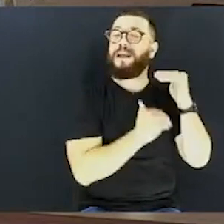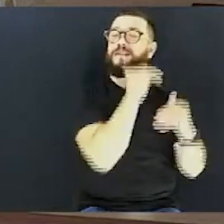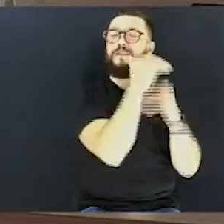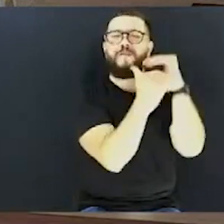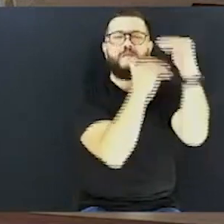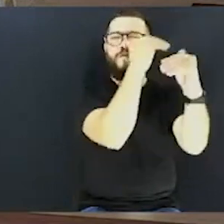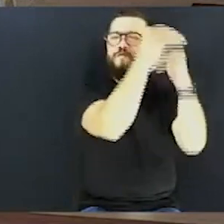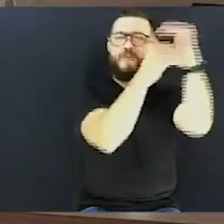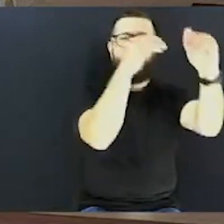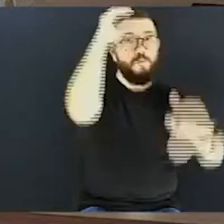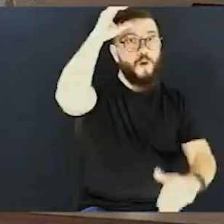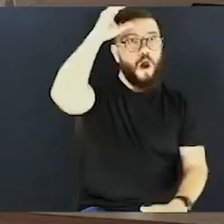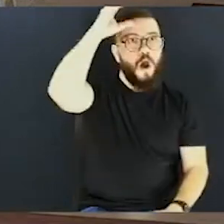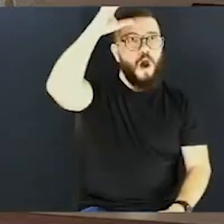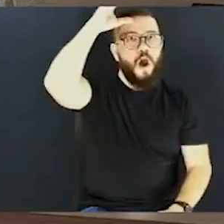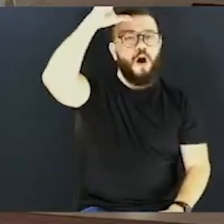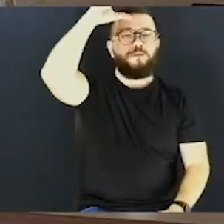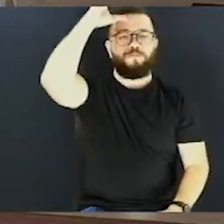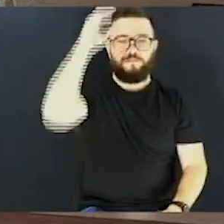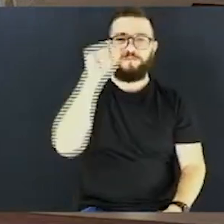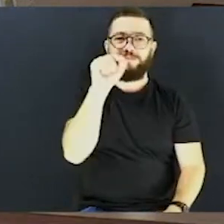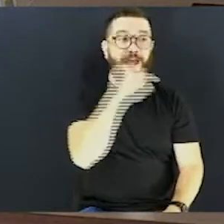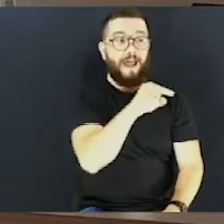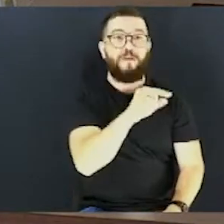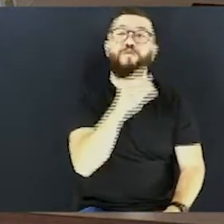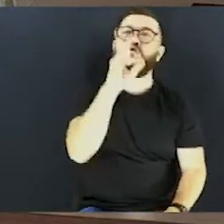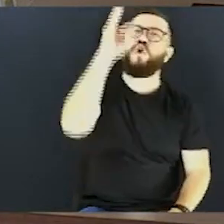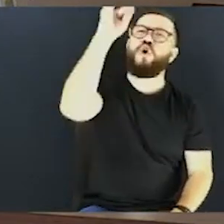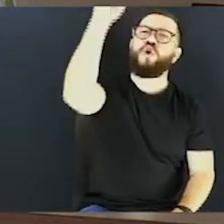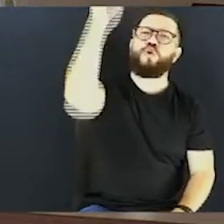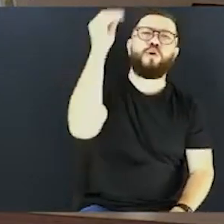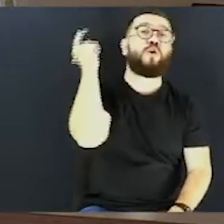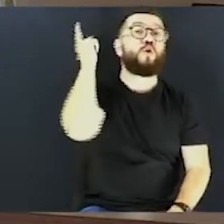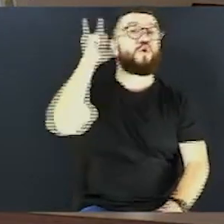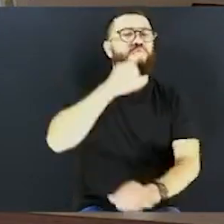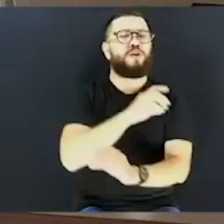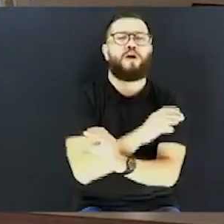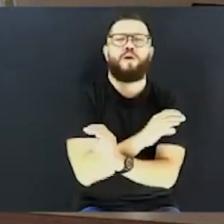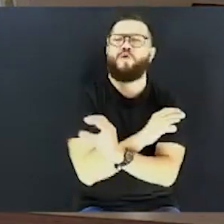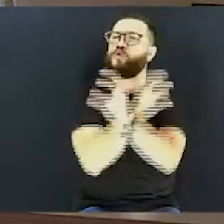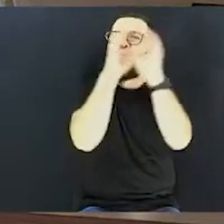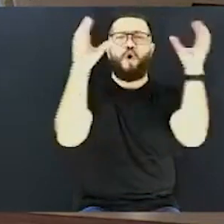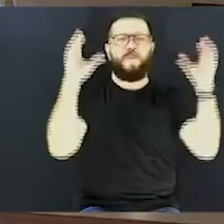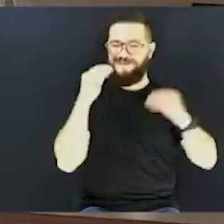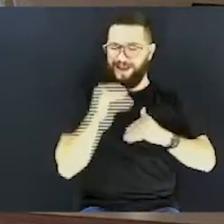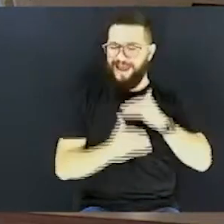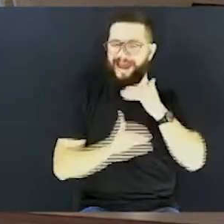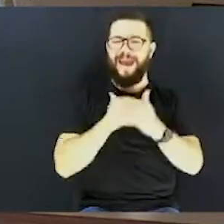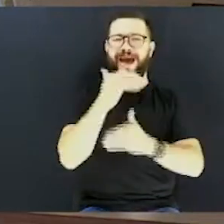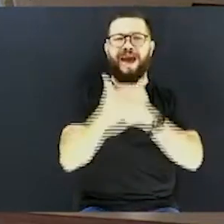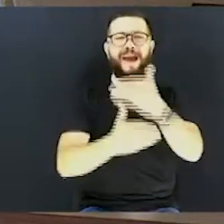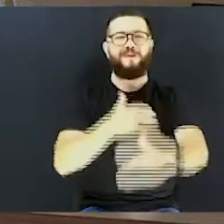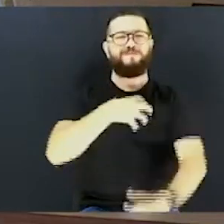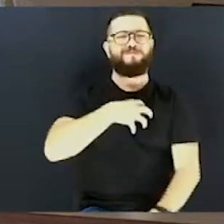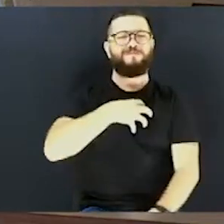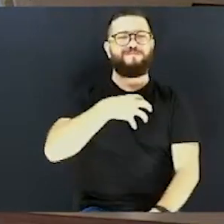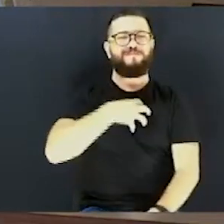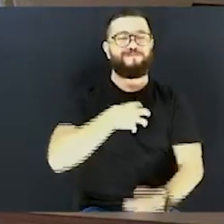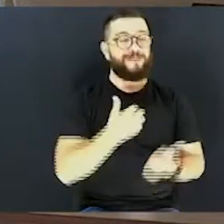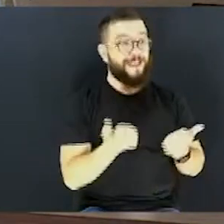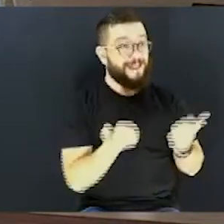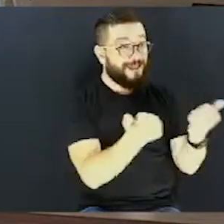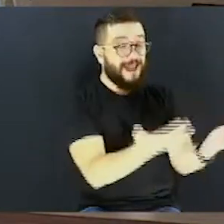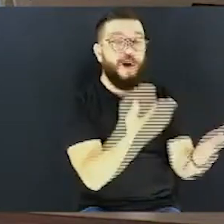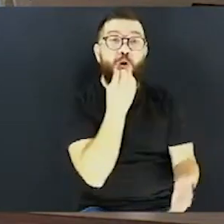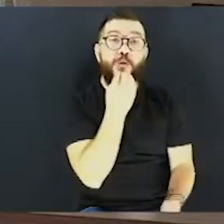na frente ela tenha um desenvolvimento pleno, ou a gente pode simplesmente jogar essa janela de oportunidade